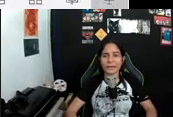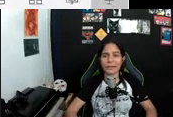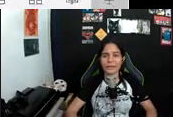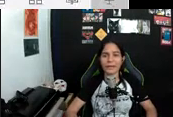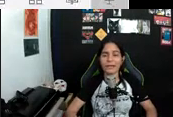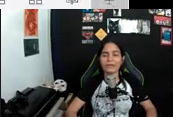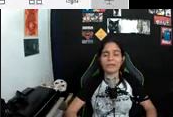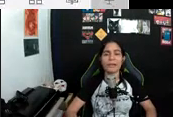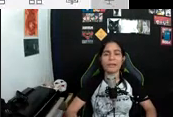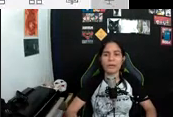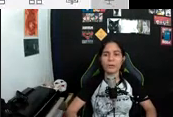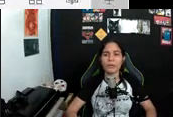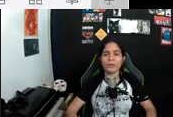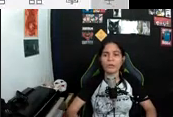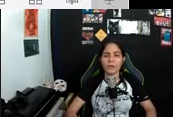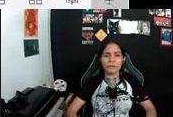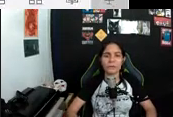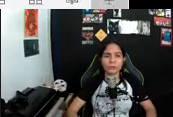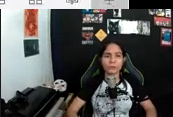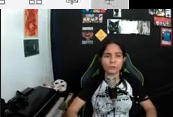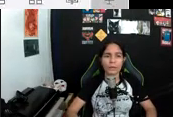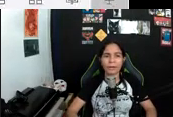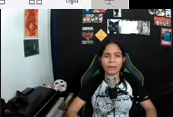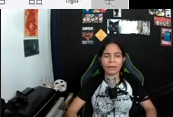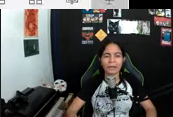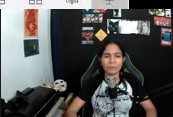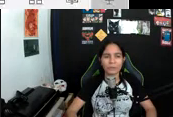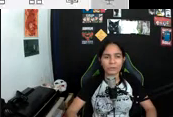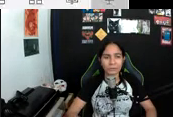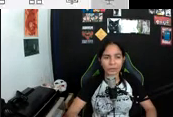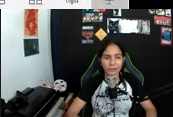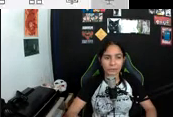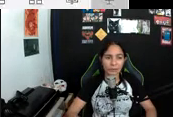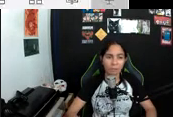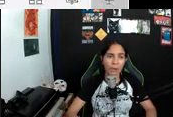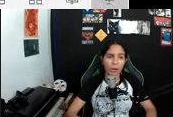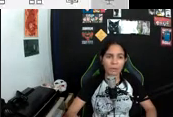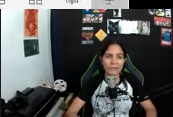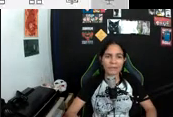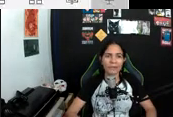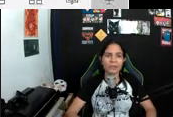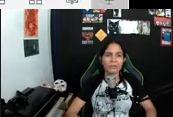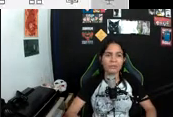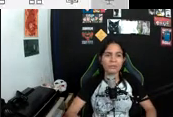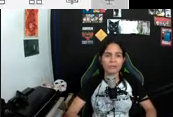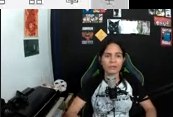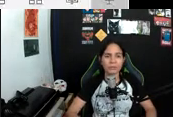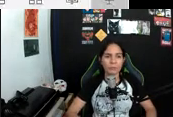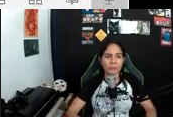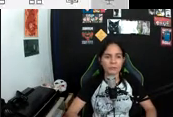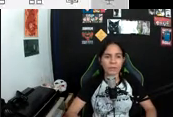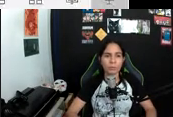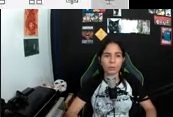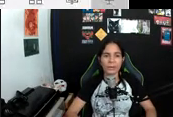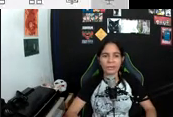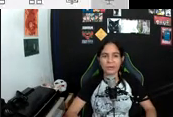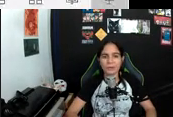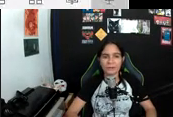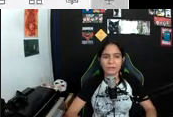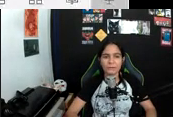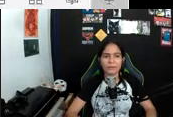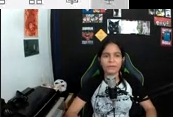isso não é a realidade, né, onde a infraestrutura é precária em muitas situações. O paciente tem o direito a identificar o profissional